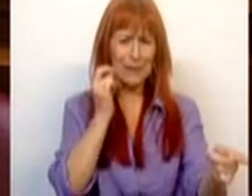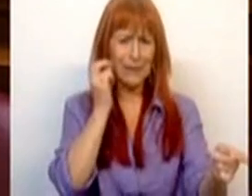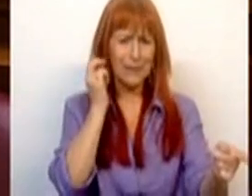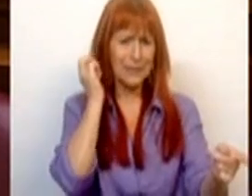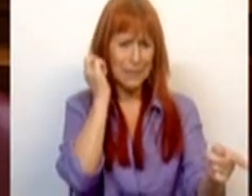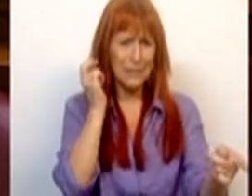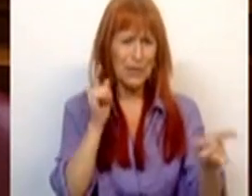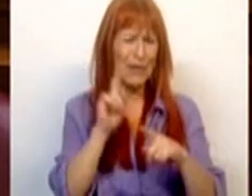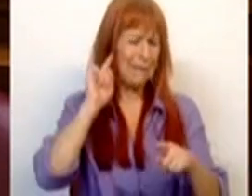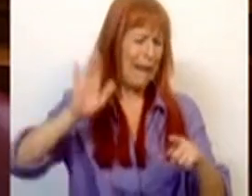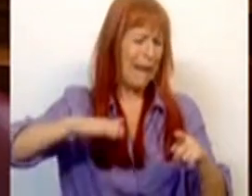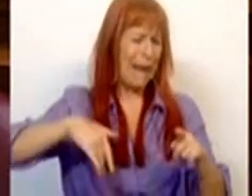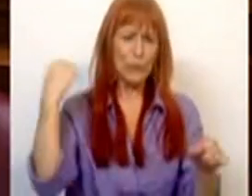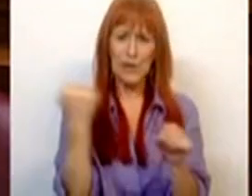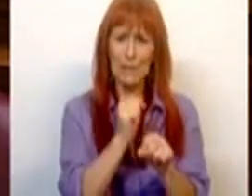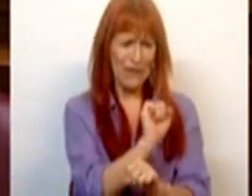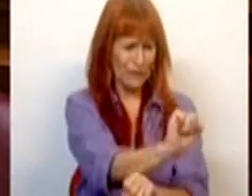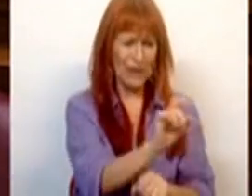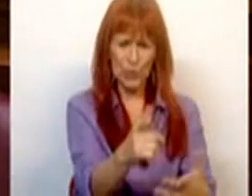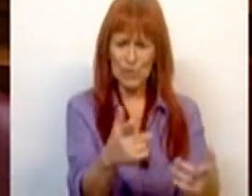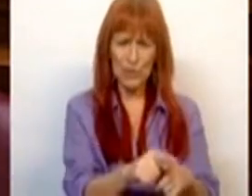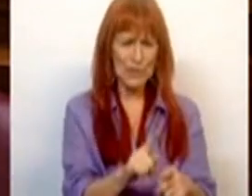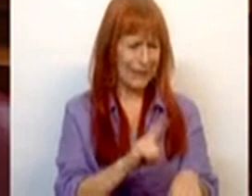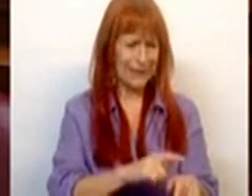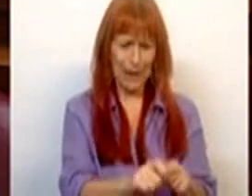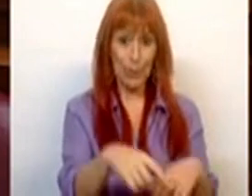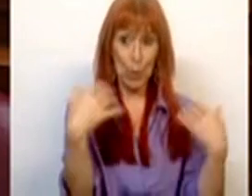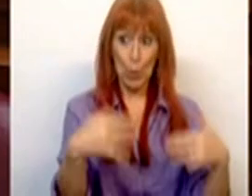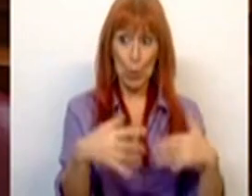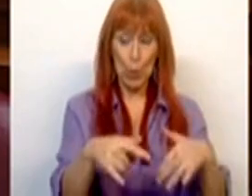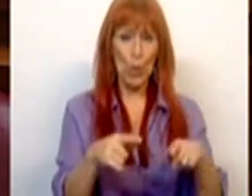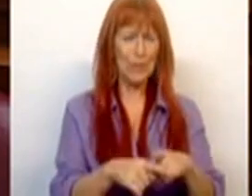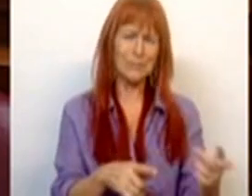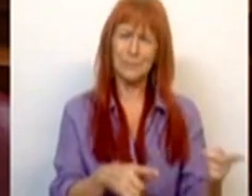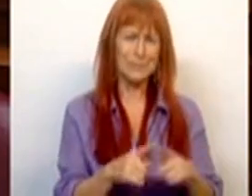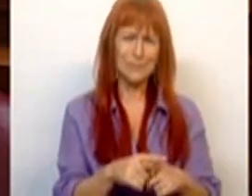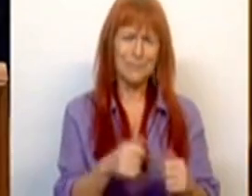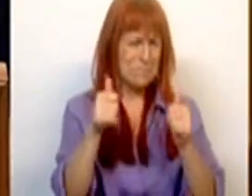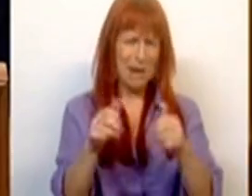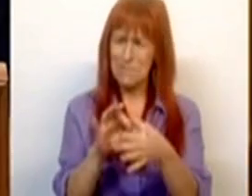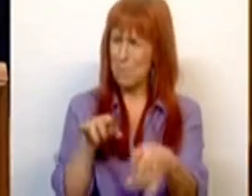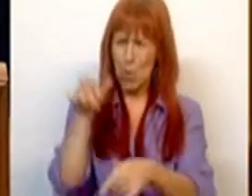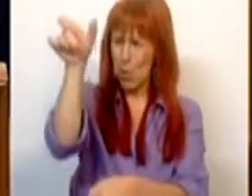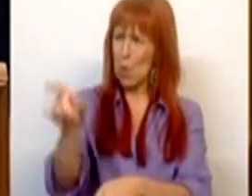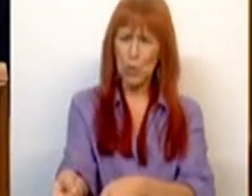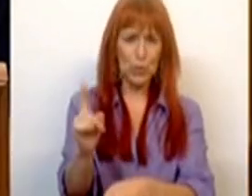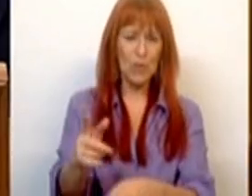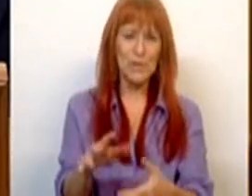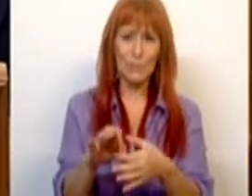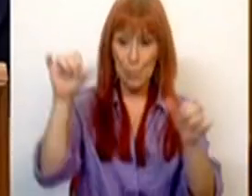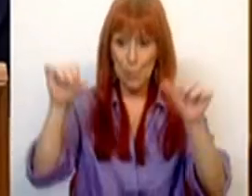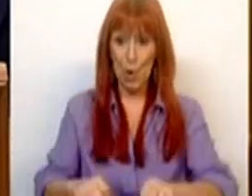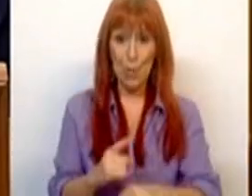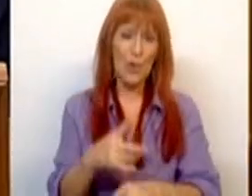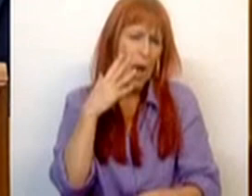Marta Temido, desvalorizando o trabalho dela em período crítico deste... Não lhe fica bem, Sr. Deputado, e só não lhe fica pior porque